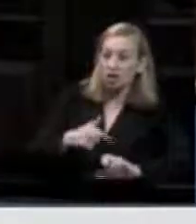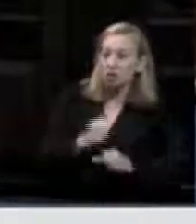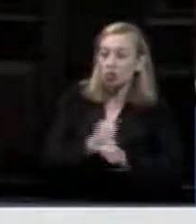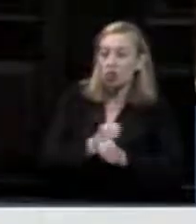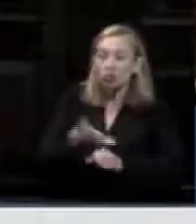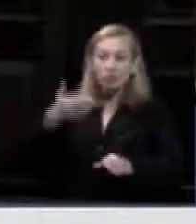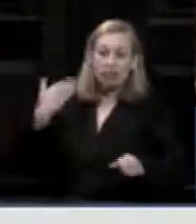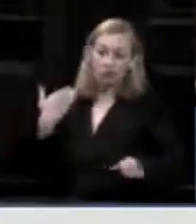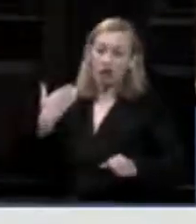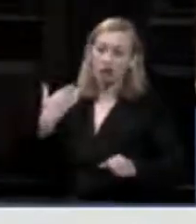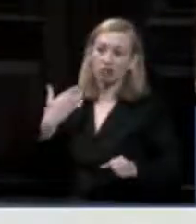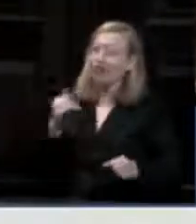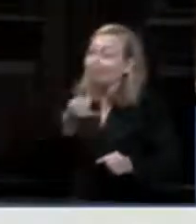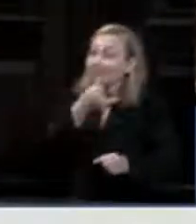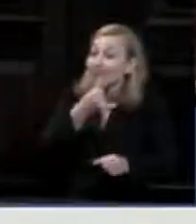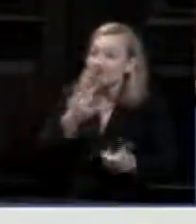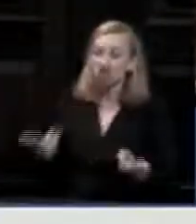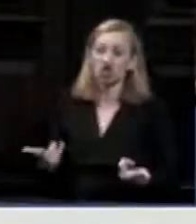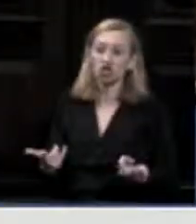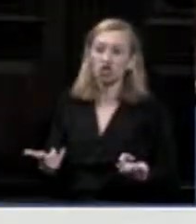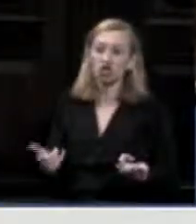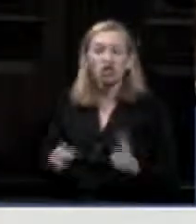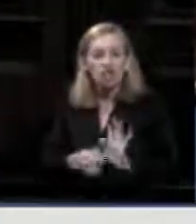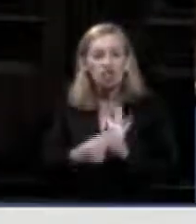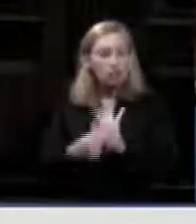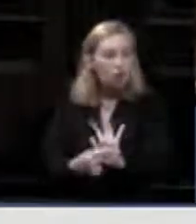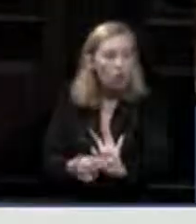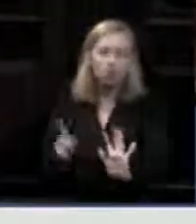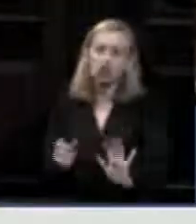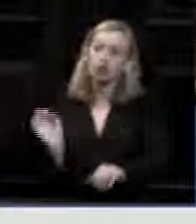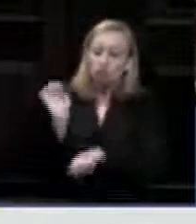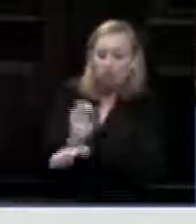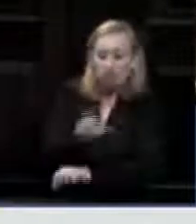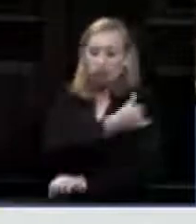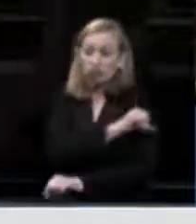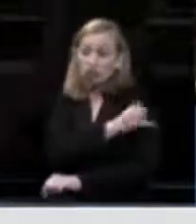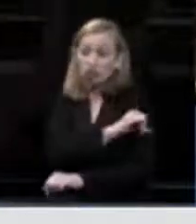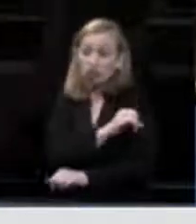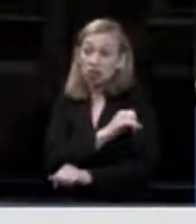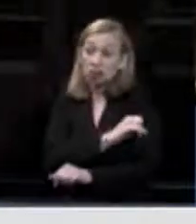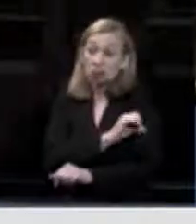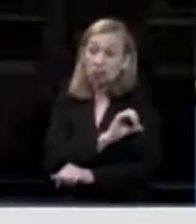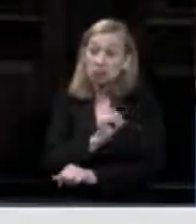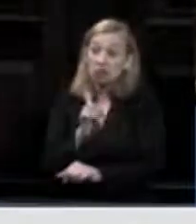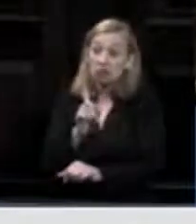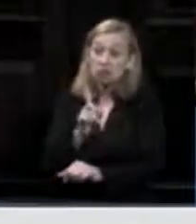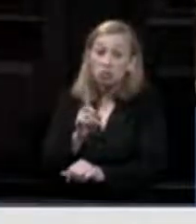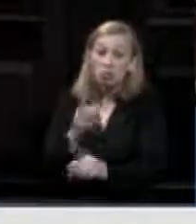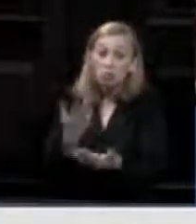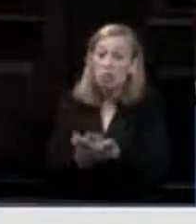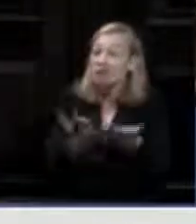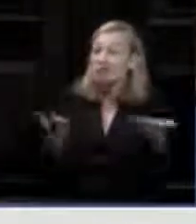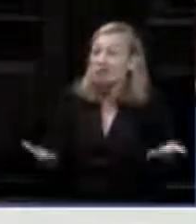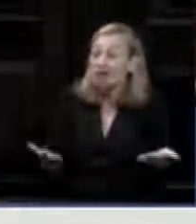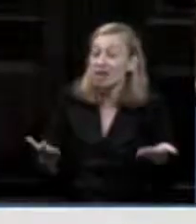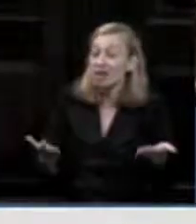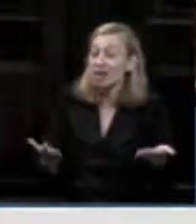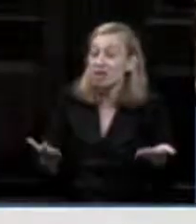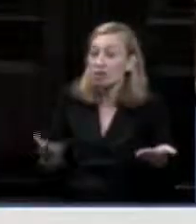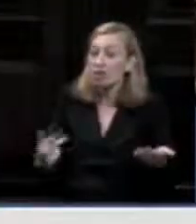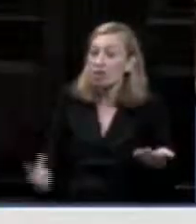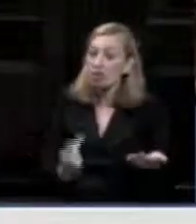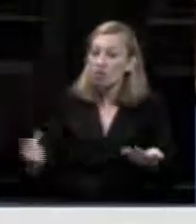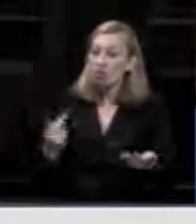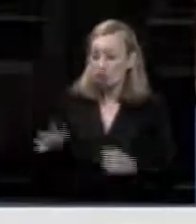verdadeira tragédia, e que demonstra que o estado do Rio de Janeiro não só perdeu seu papel de vanguarda de